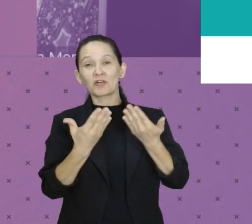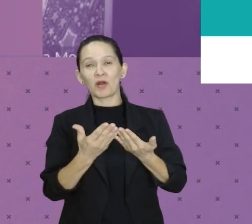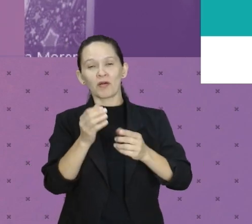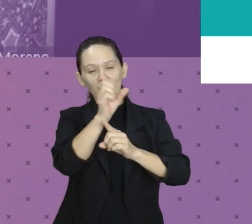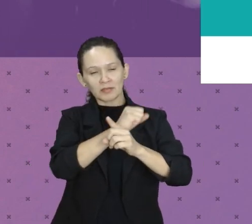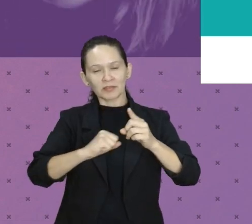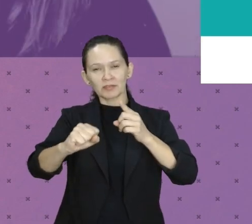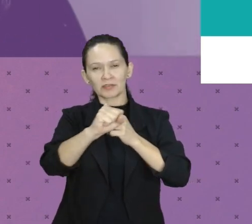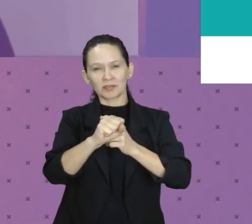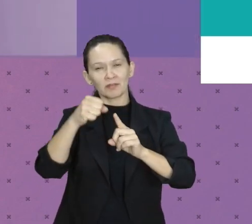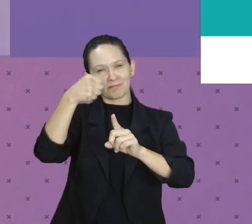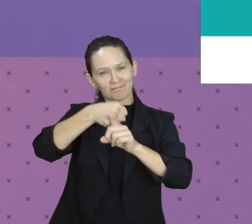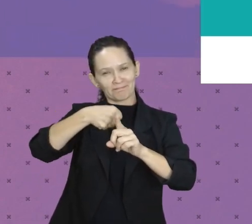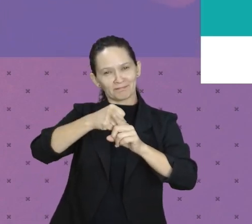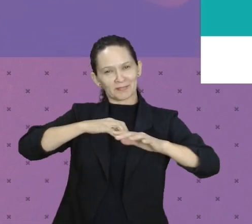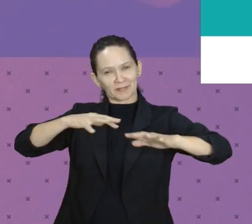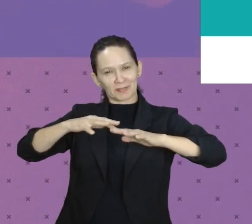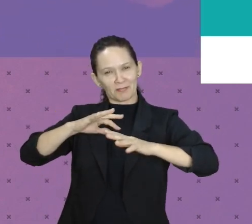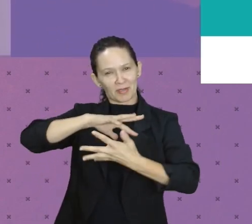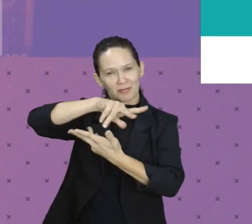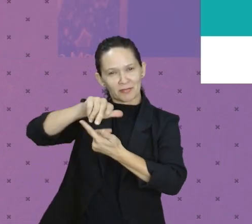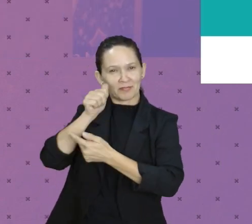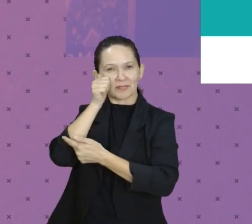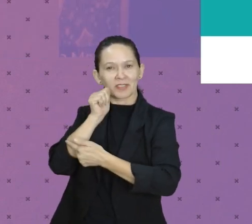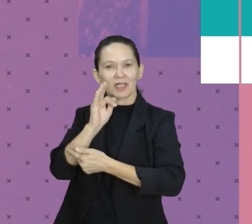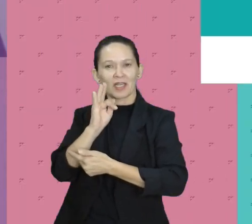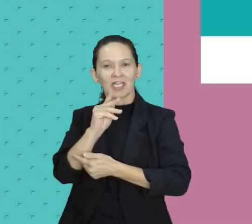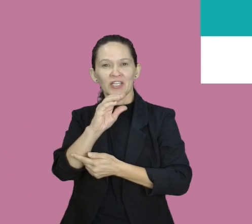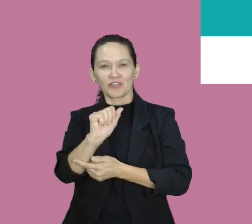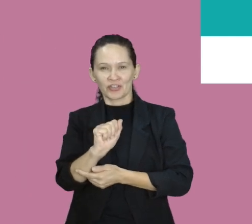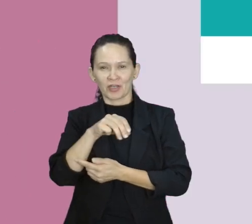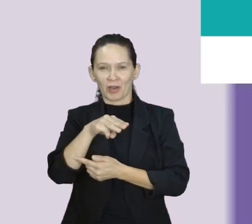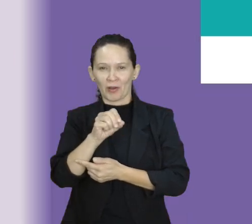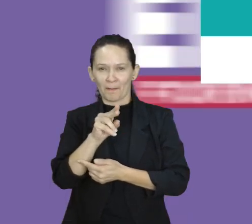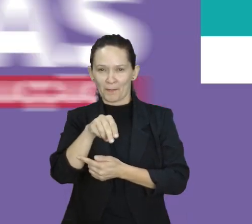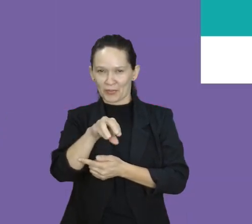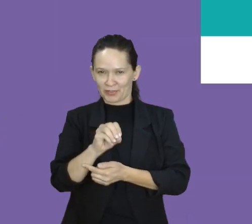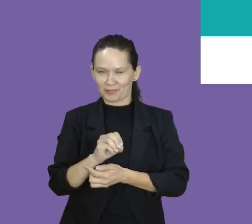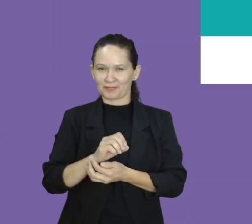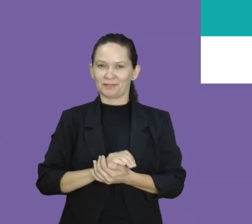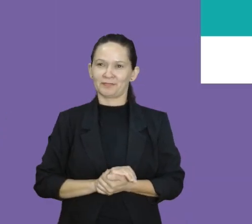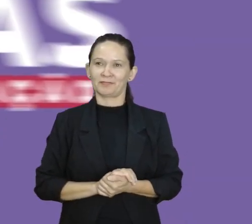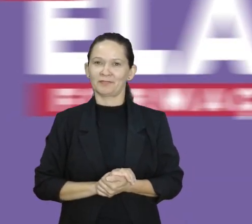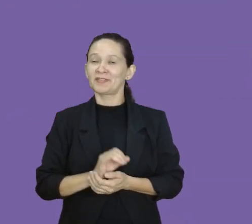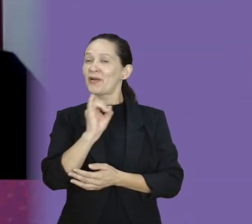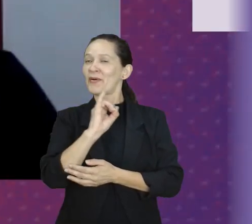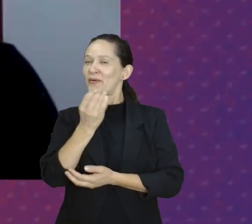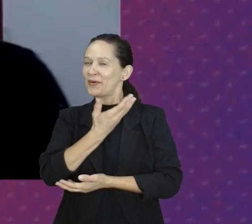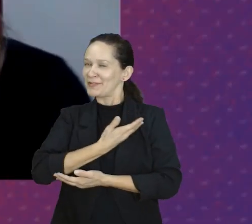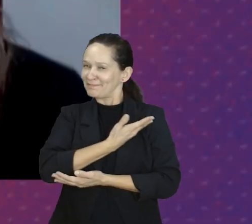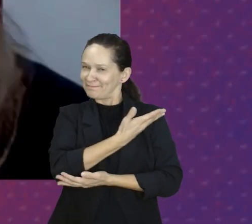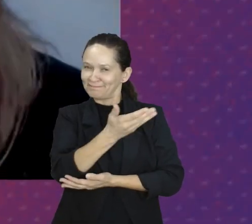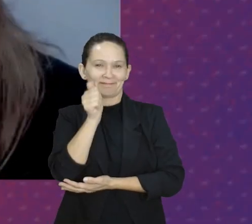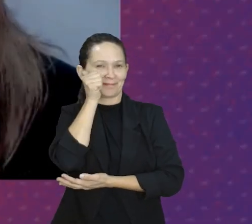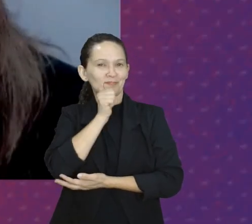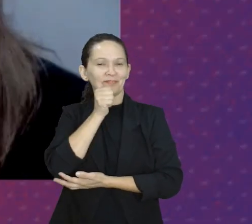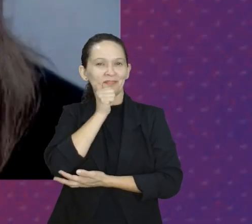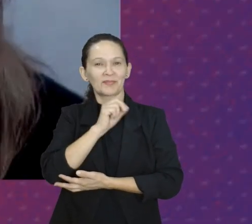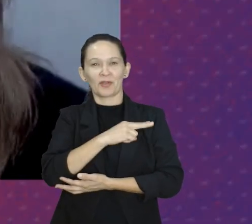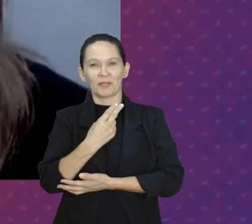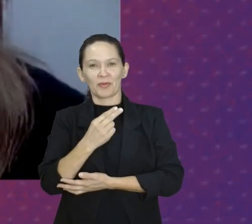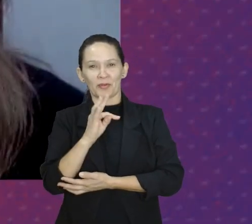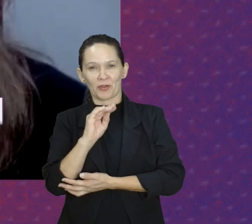socióloga e militante da Marcha Mundial das Mulheres, Tica Moreno. Olá, companheiras. Meu